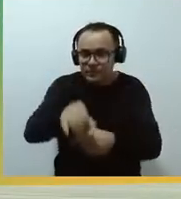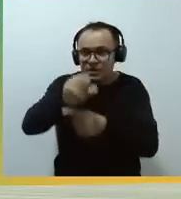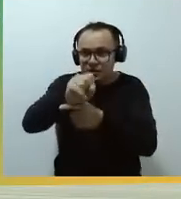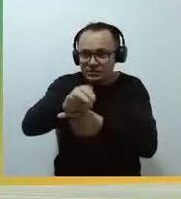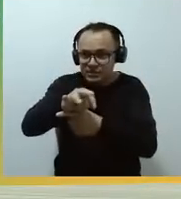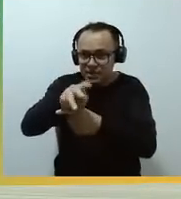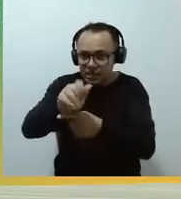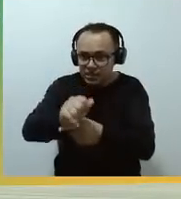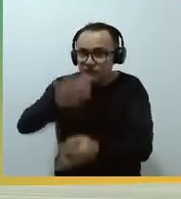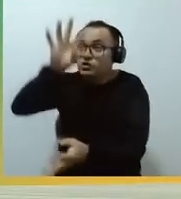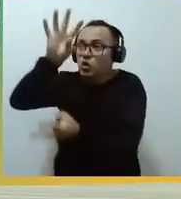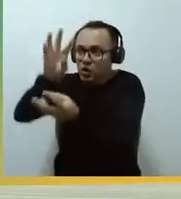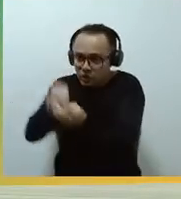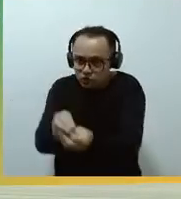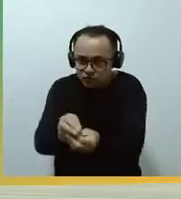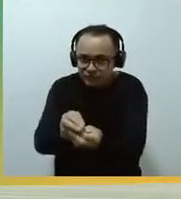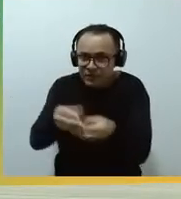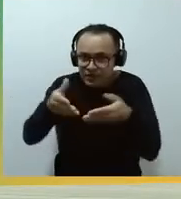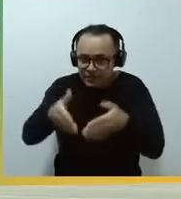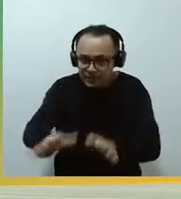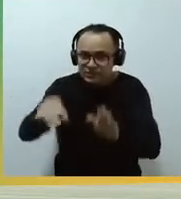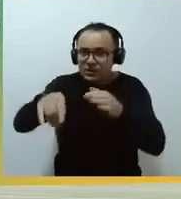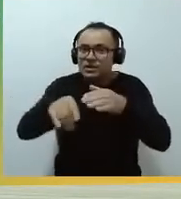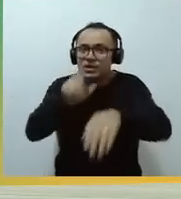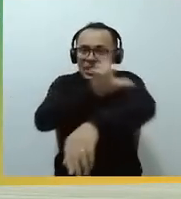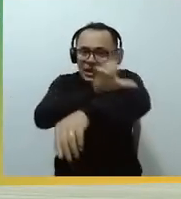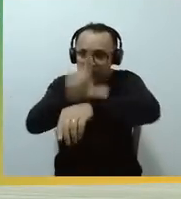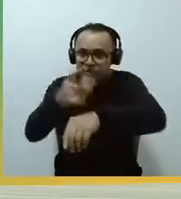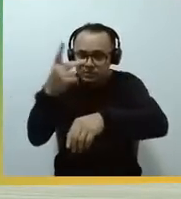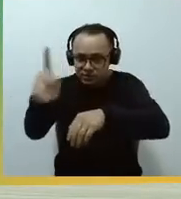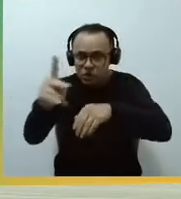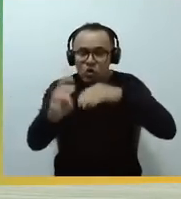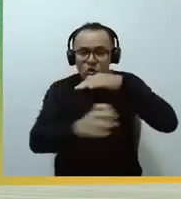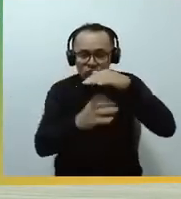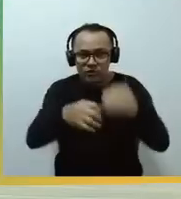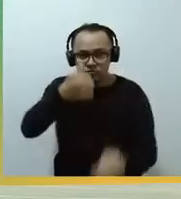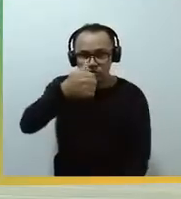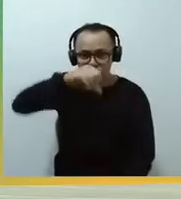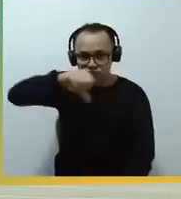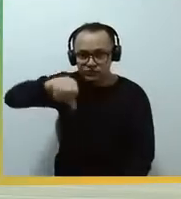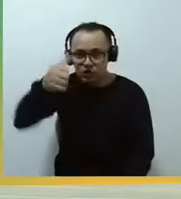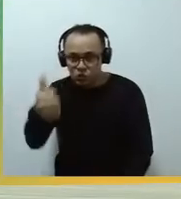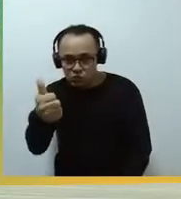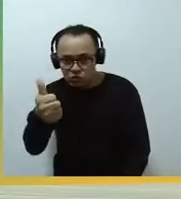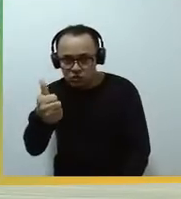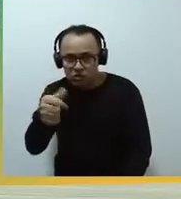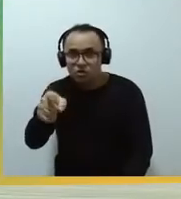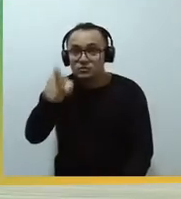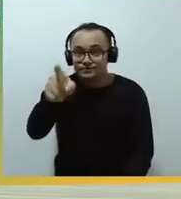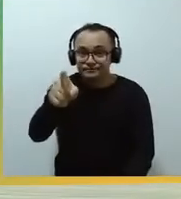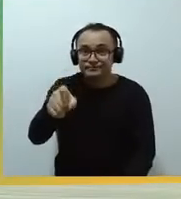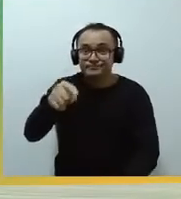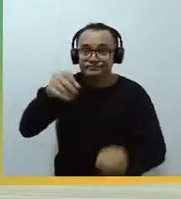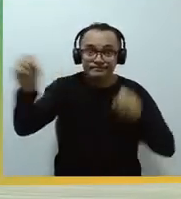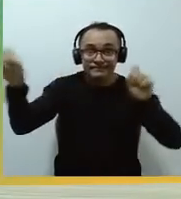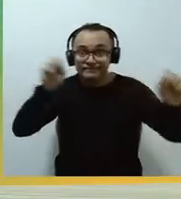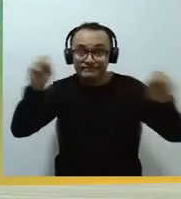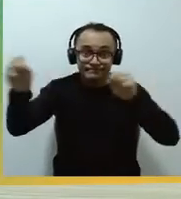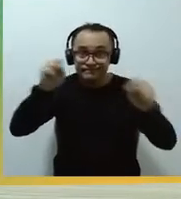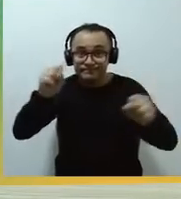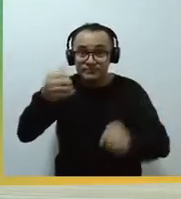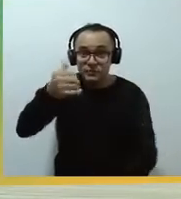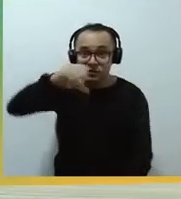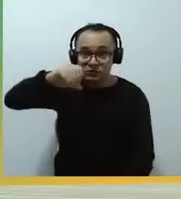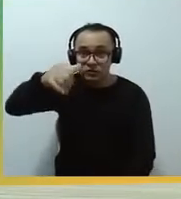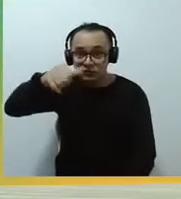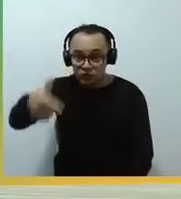falei até agora. Serrana nasceu em Lages, durante seu governo, em 1991. Após seu candidato perder a eleição para prefeito em 92, e muitos dos seus